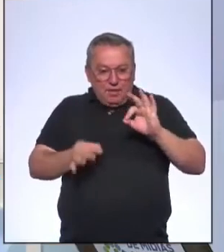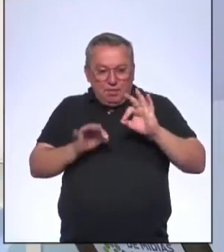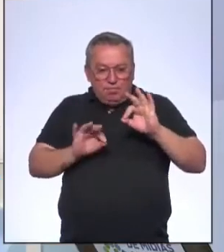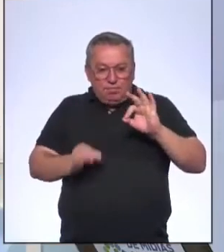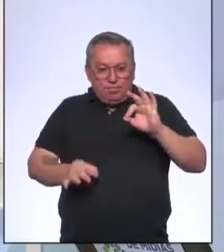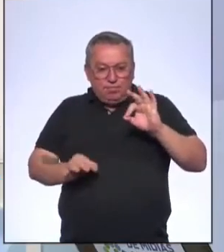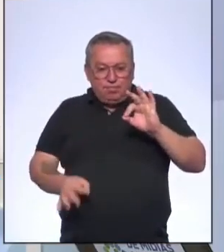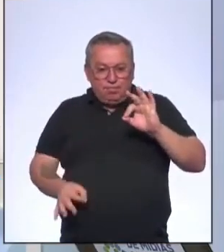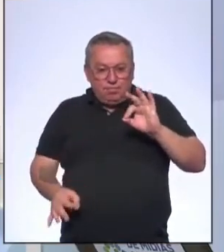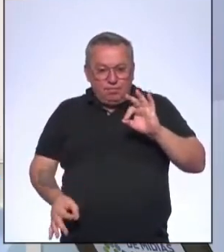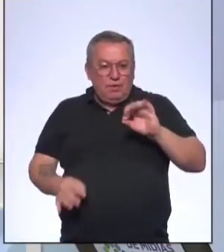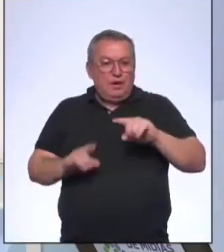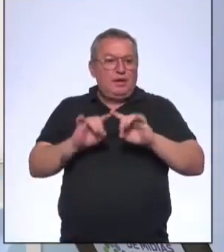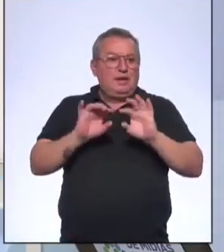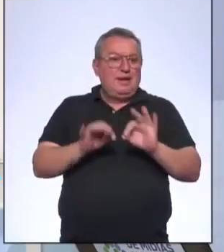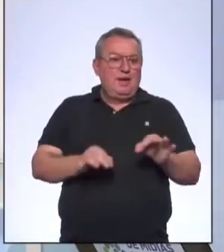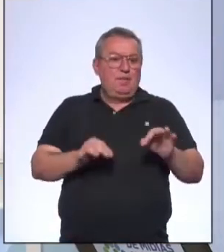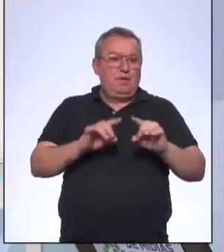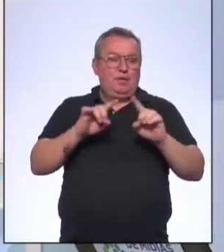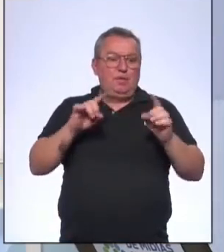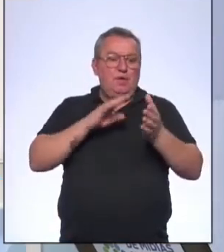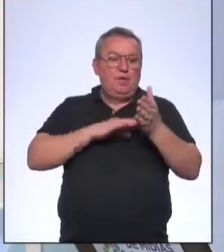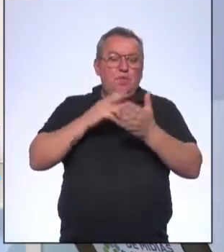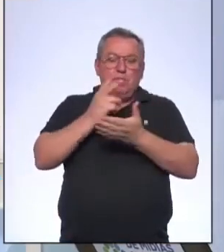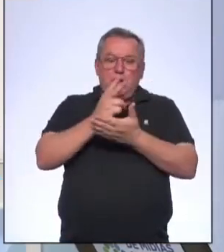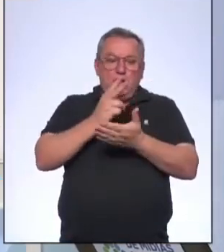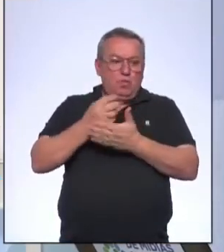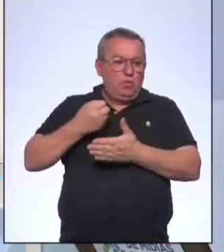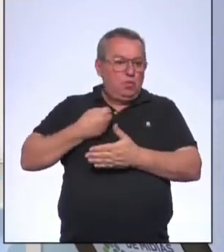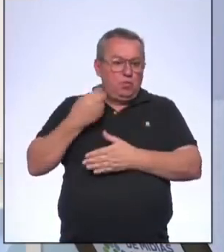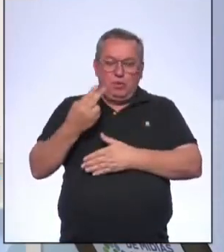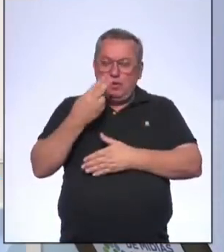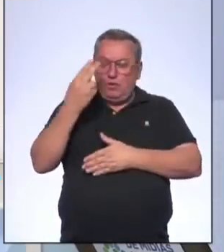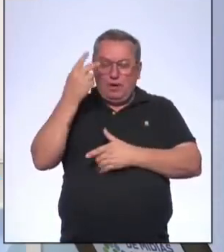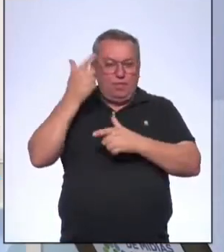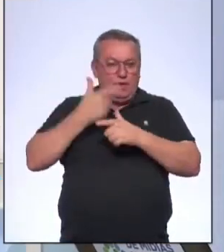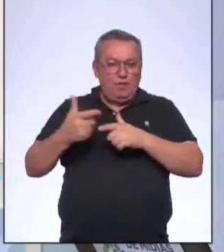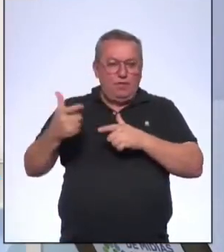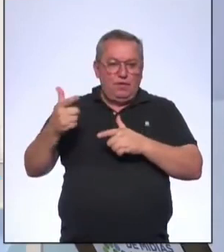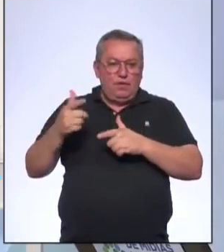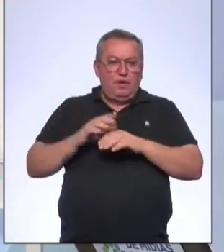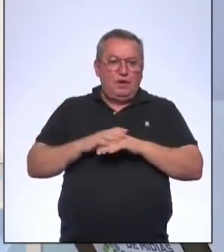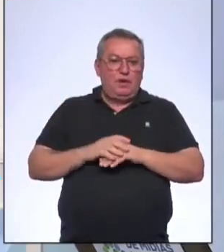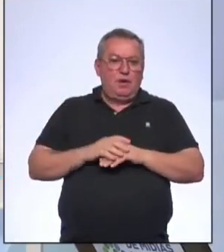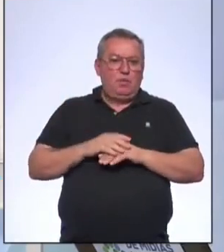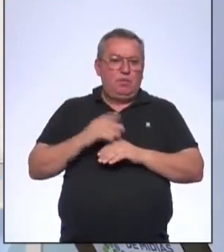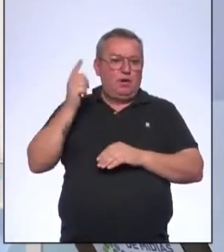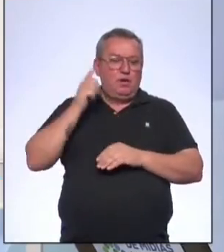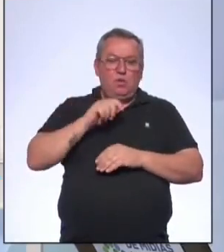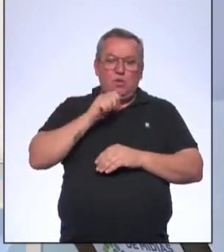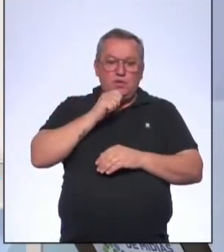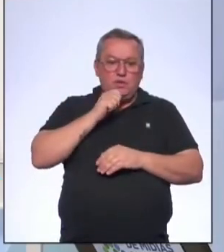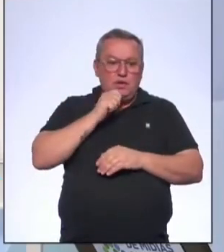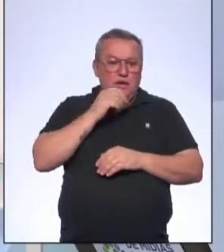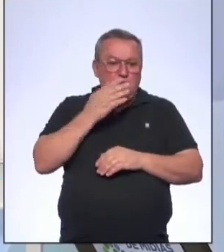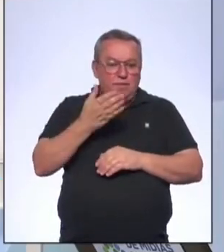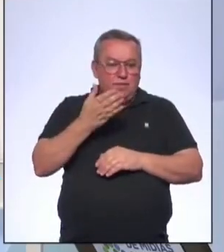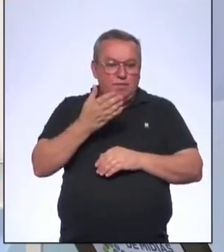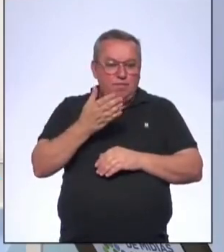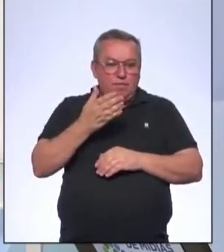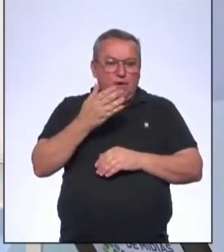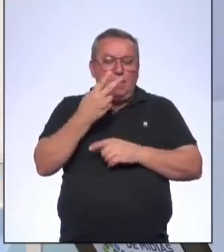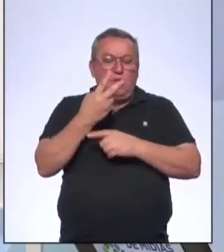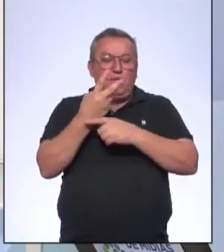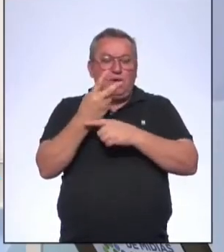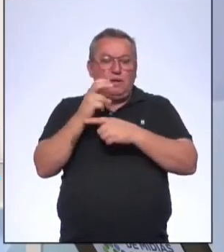o denominador da fração por um mesmo número. Então, partindo desse princípio, a gente não consegue mais. Nesse